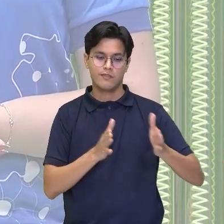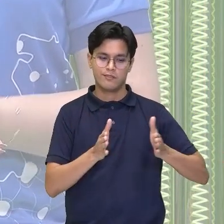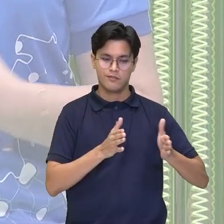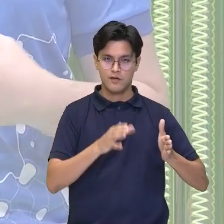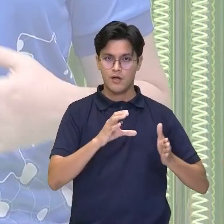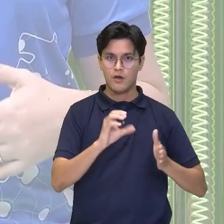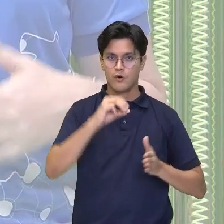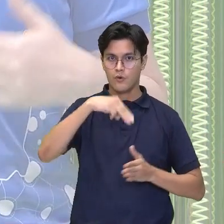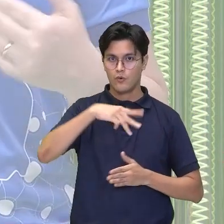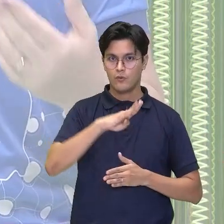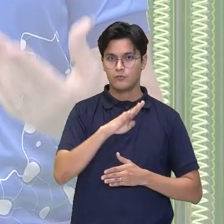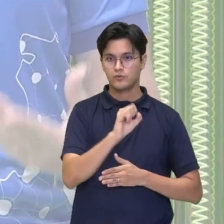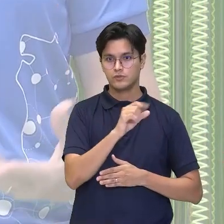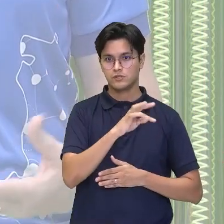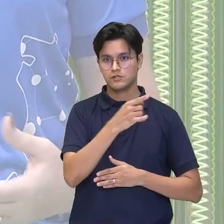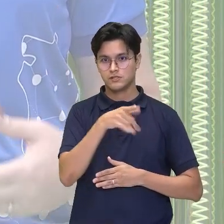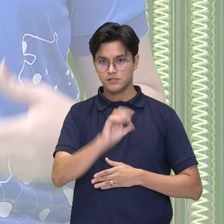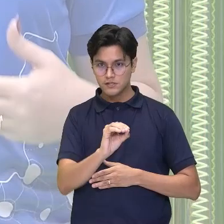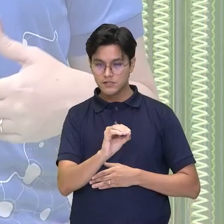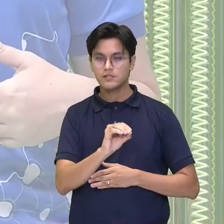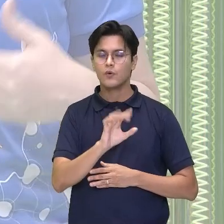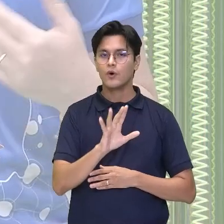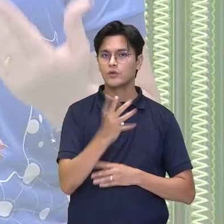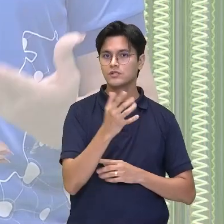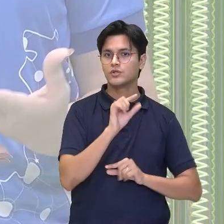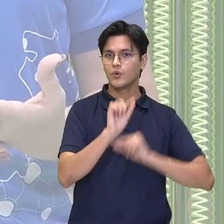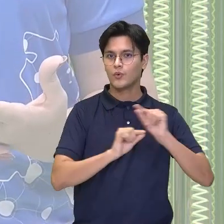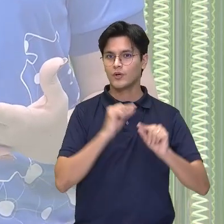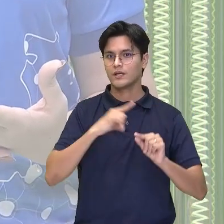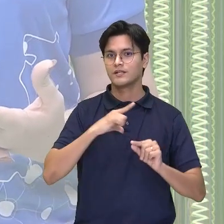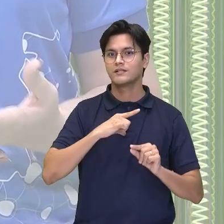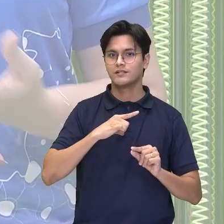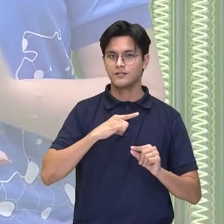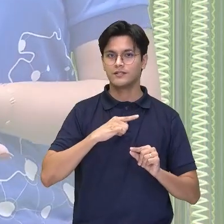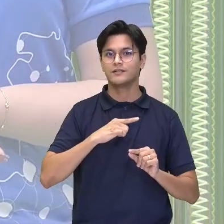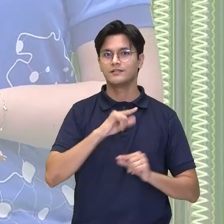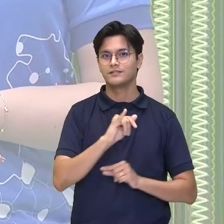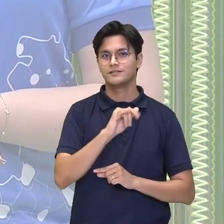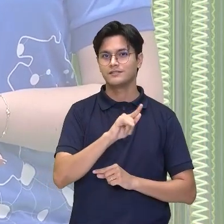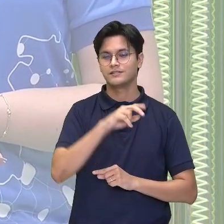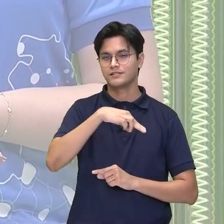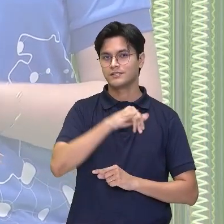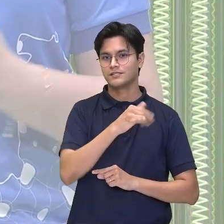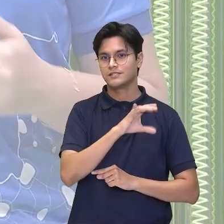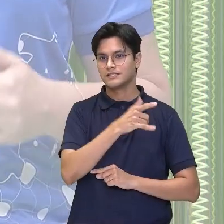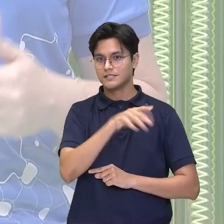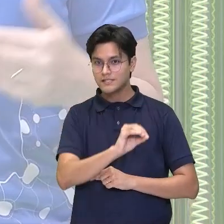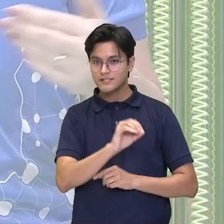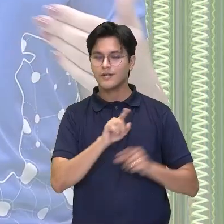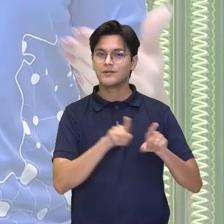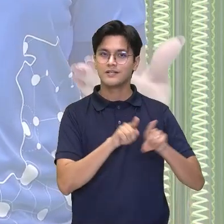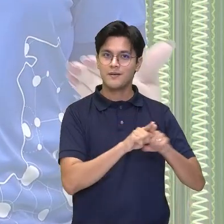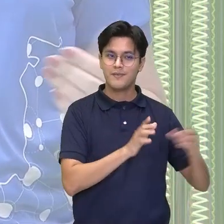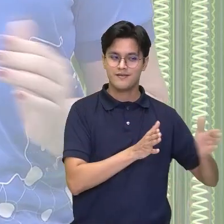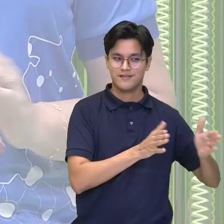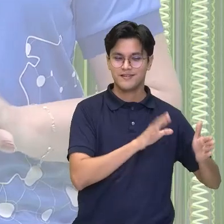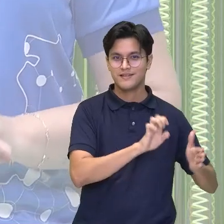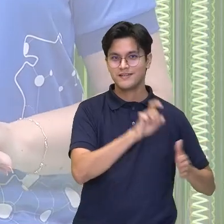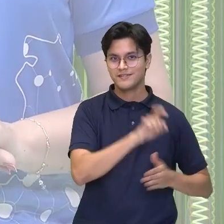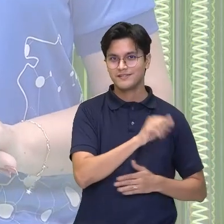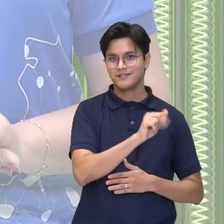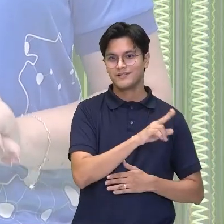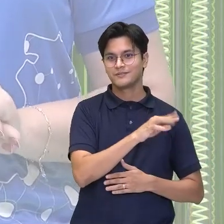haver a combustão, que é ocasionada ali, né, por aquela ignição. e depois a exaustão, que é a saída, né,